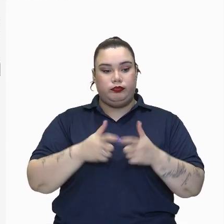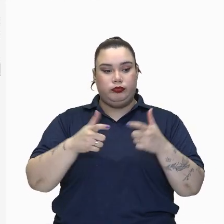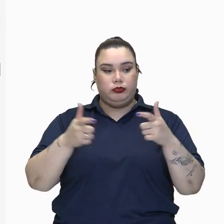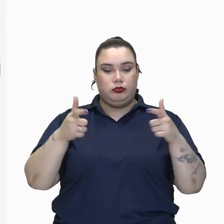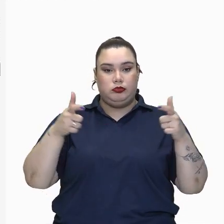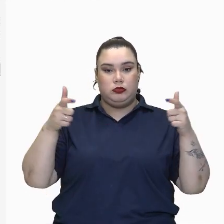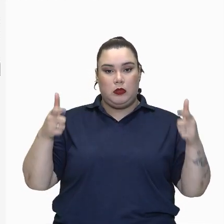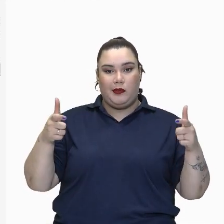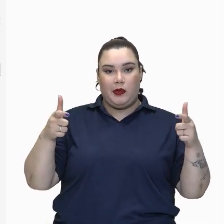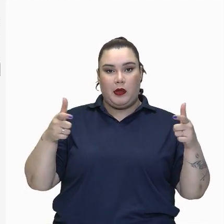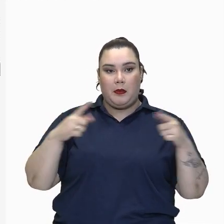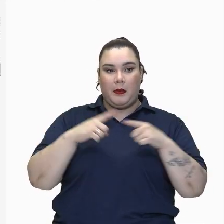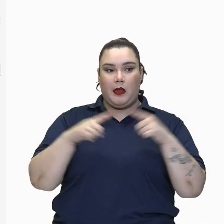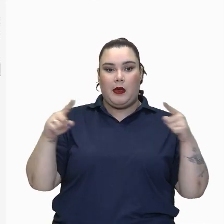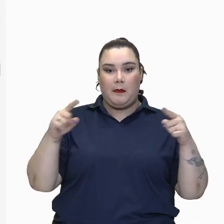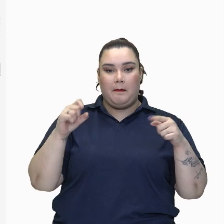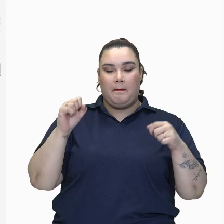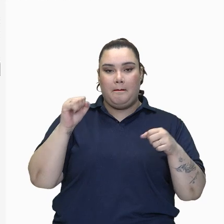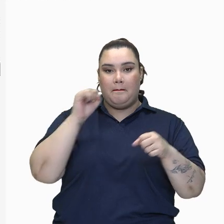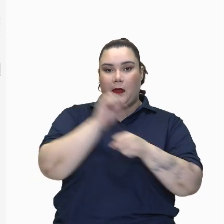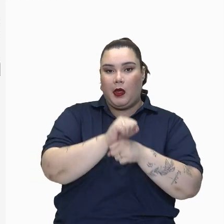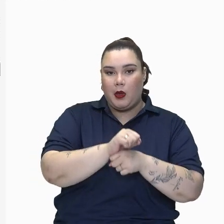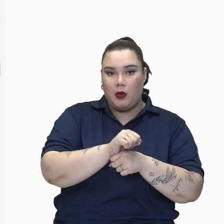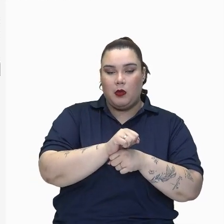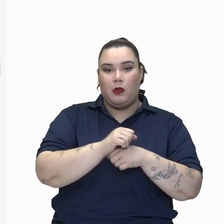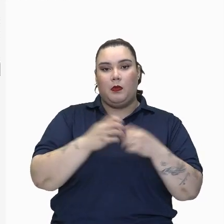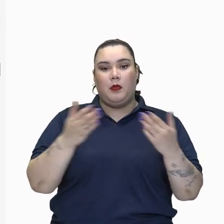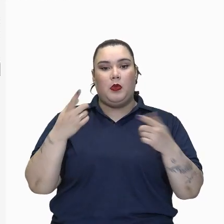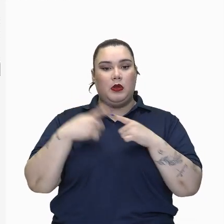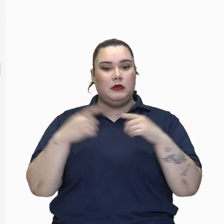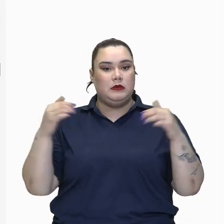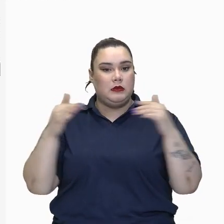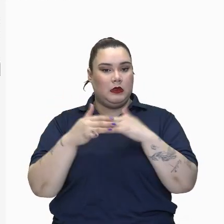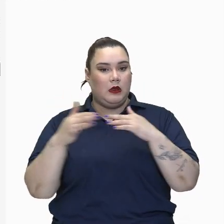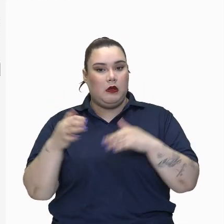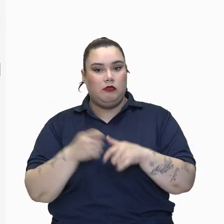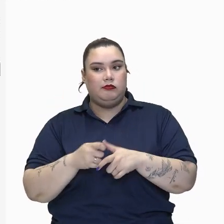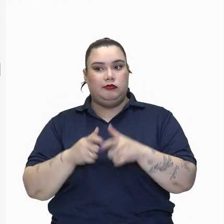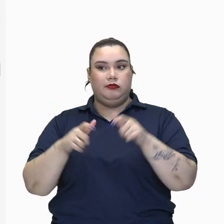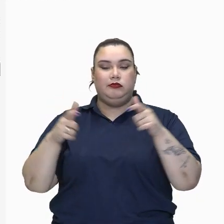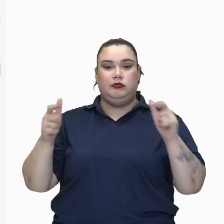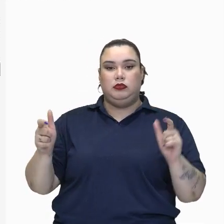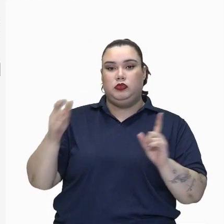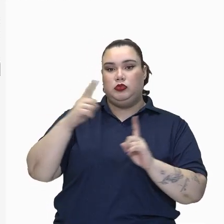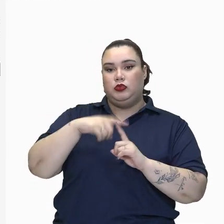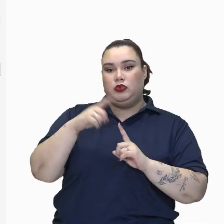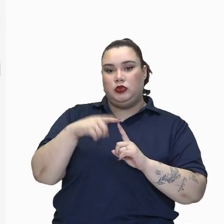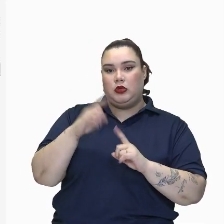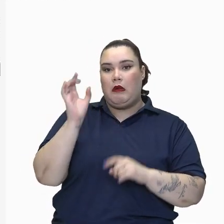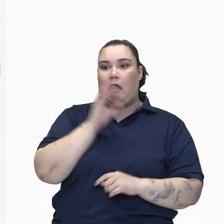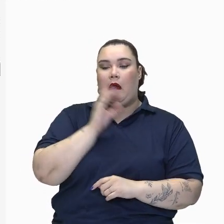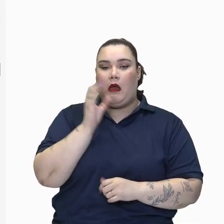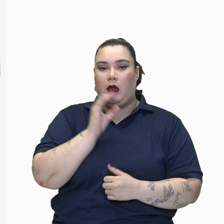ele diminuiu. Ou seja, as metrópoles, elas já não estão crescendo de forma tão